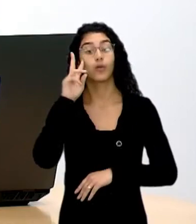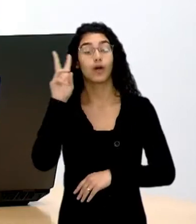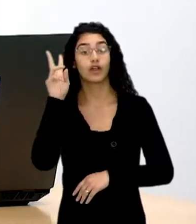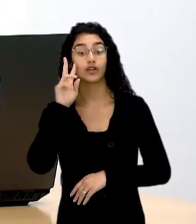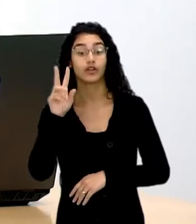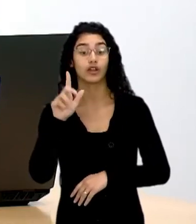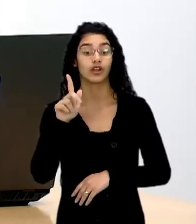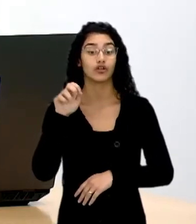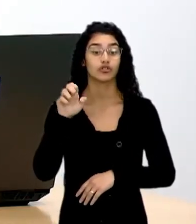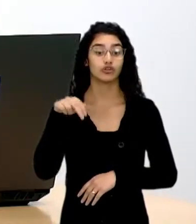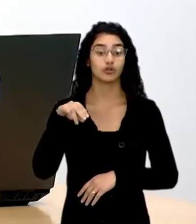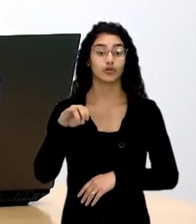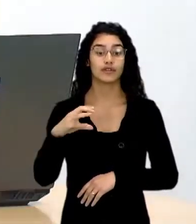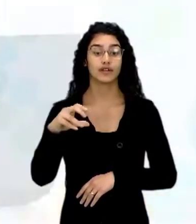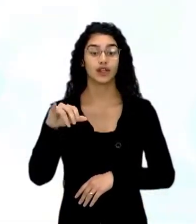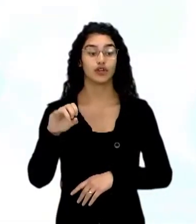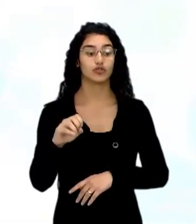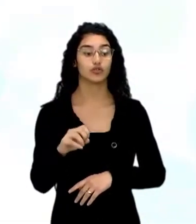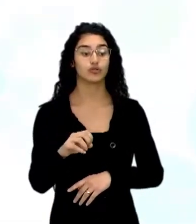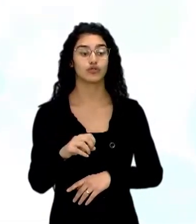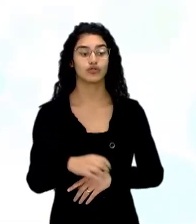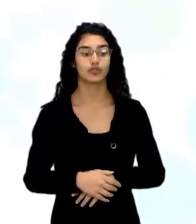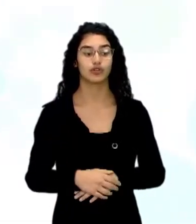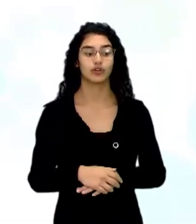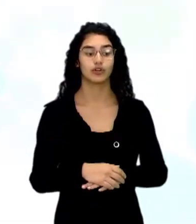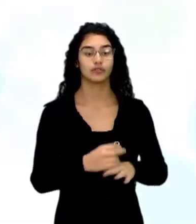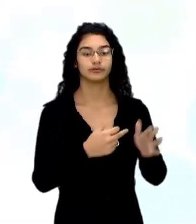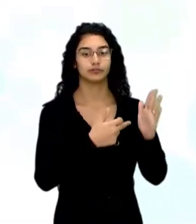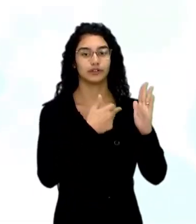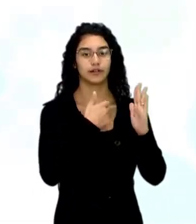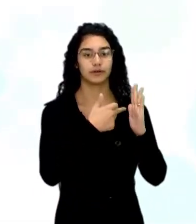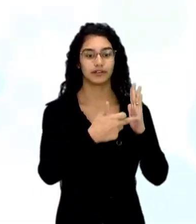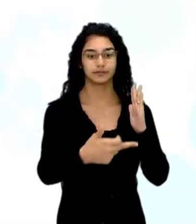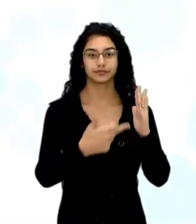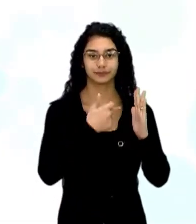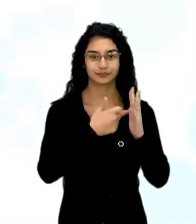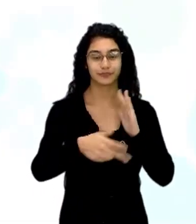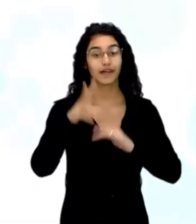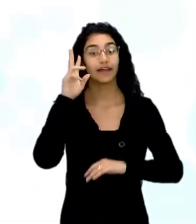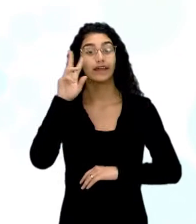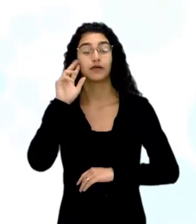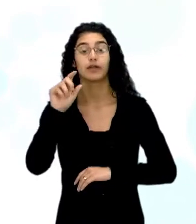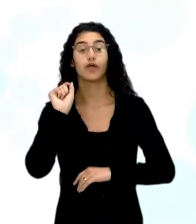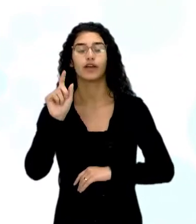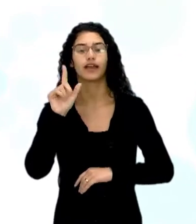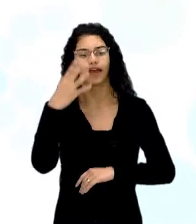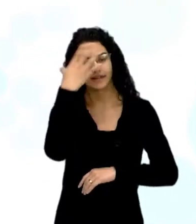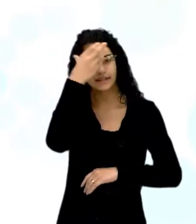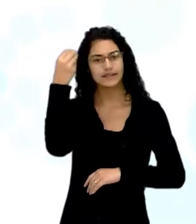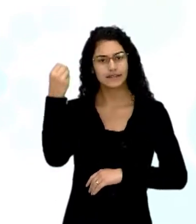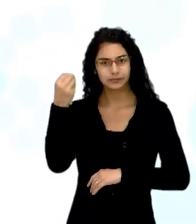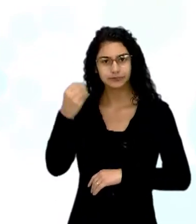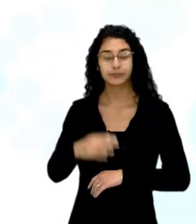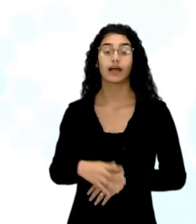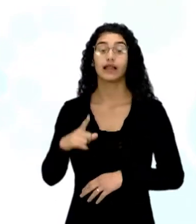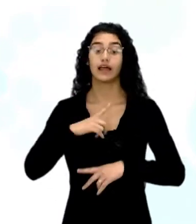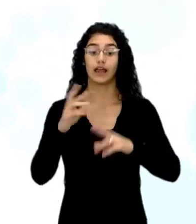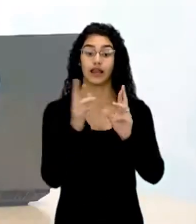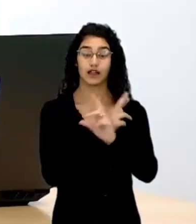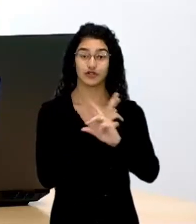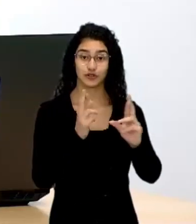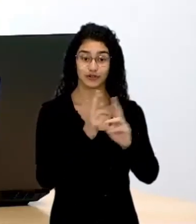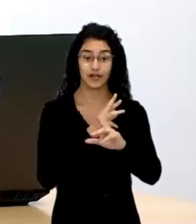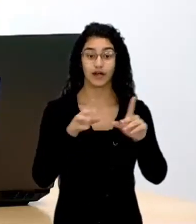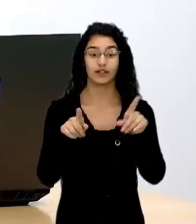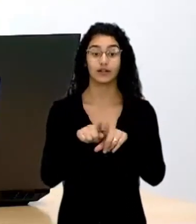dos genocídios. Nosso título é Lembrar aquilo que se quer esquecer. E está relacionado